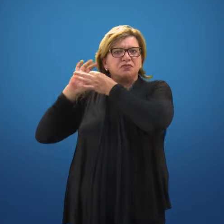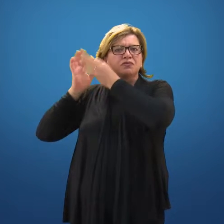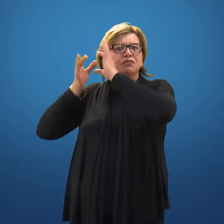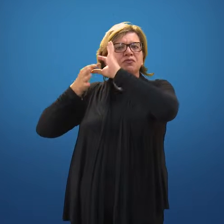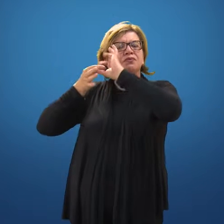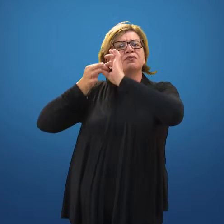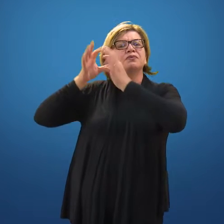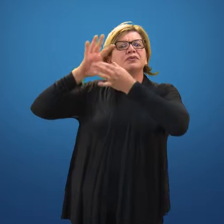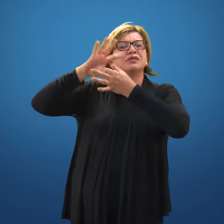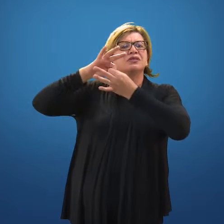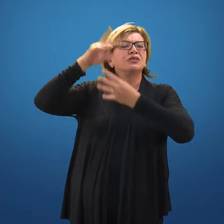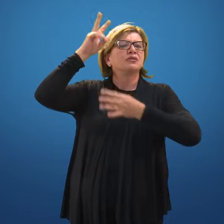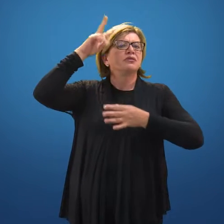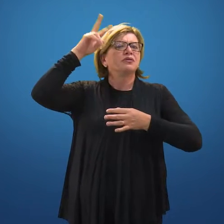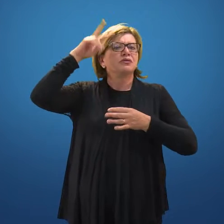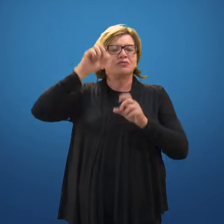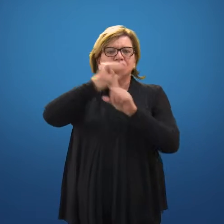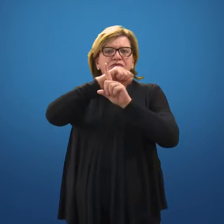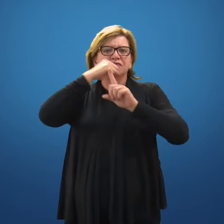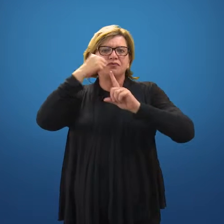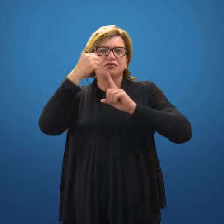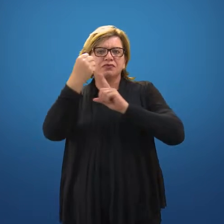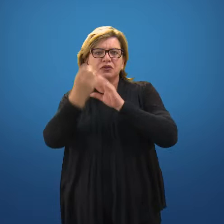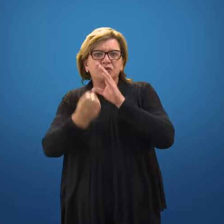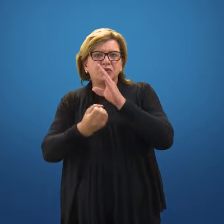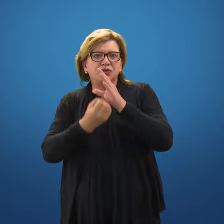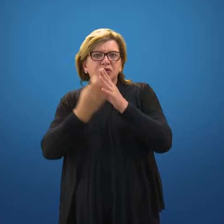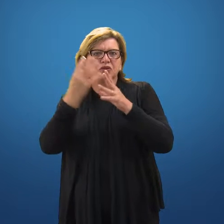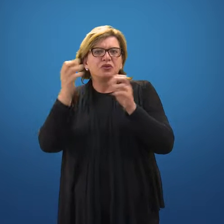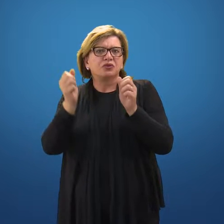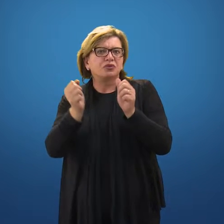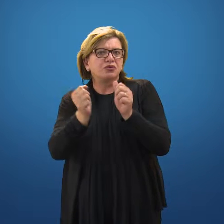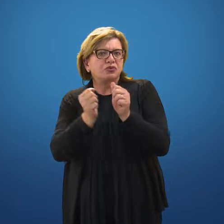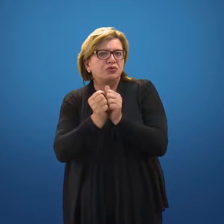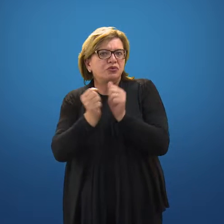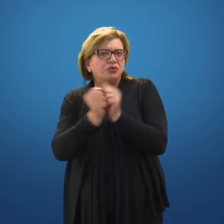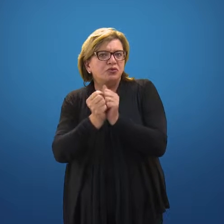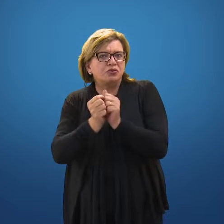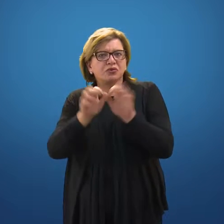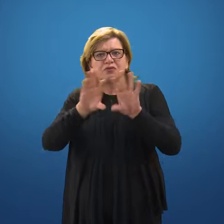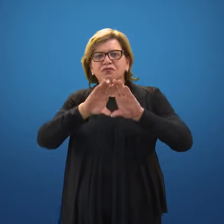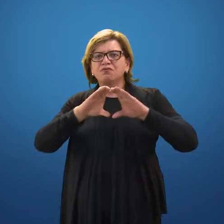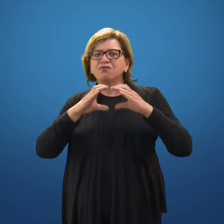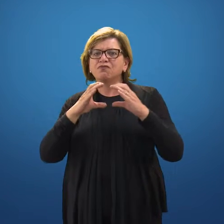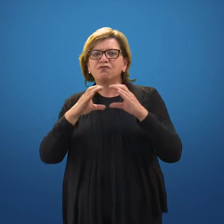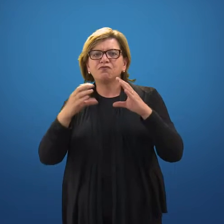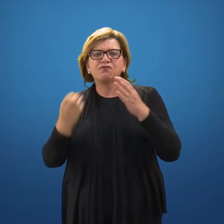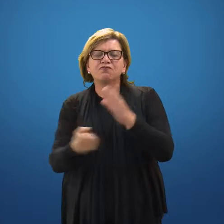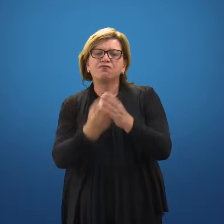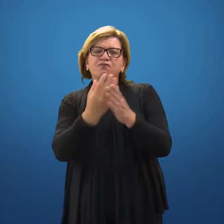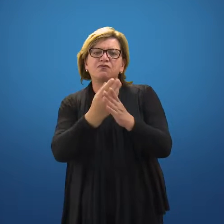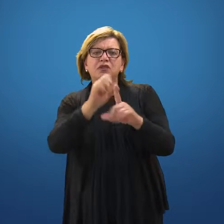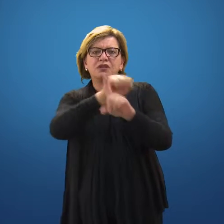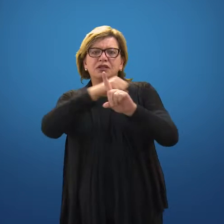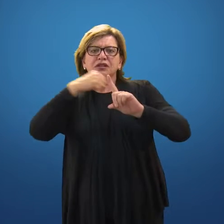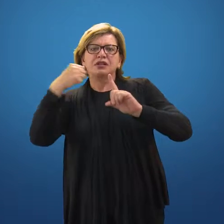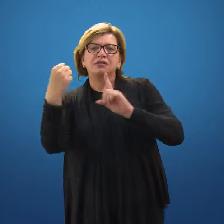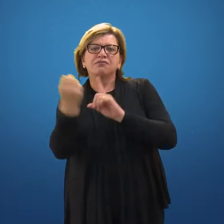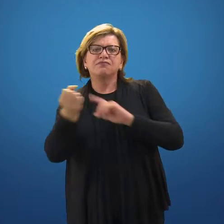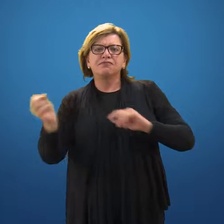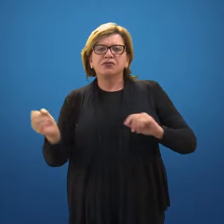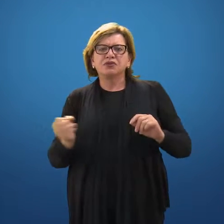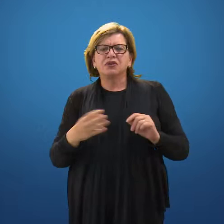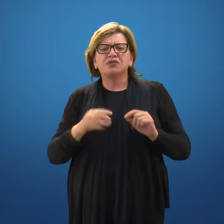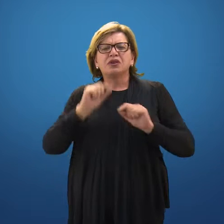histórica que a sociologia surge contemporaneamente à constituição da sociedade moderna. Quais são os aspectos